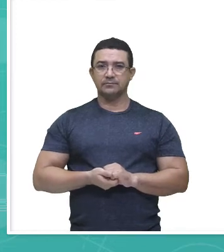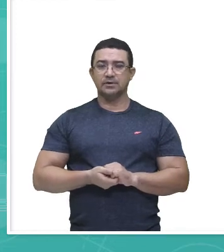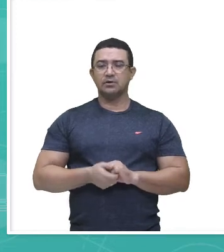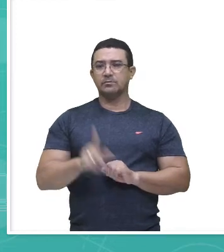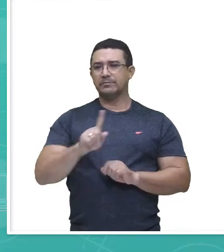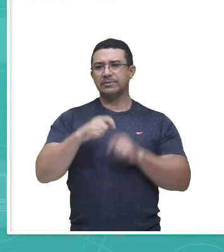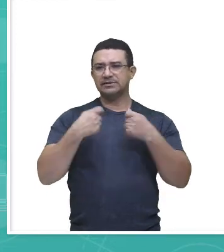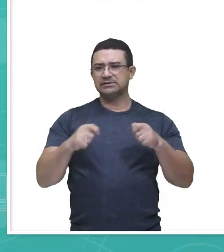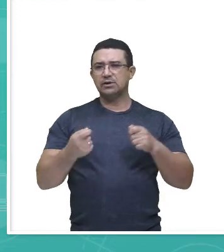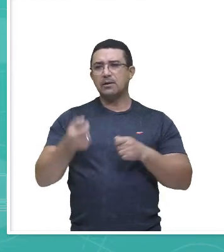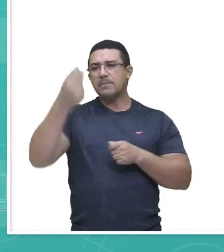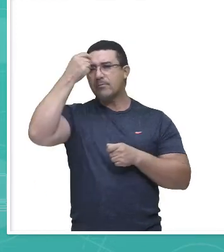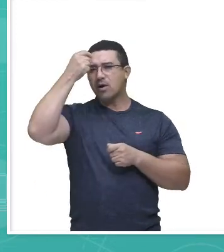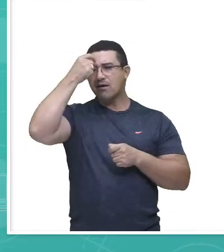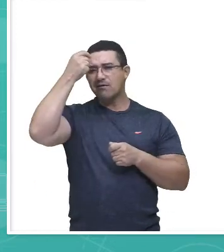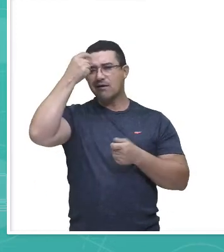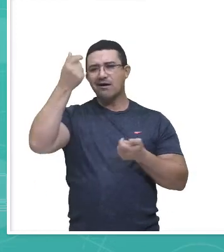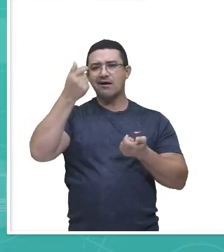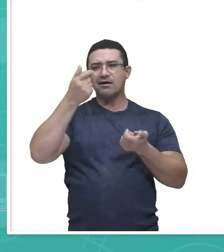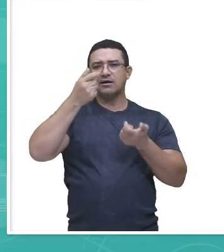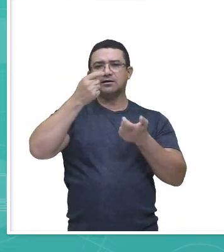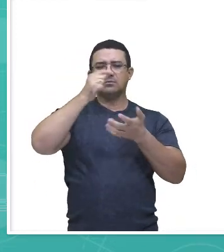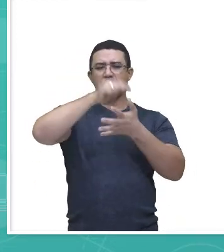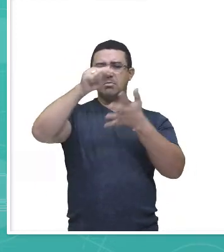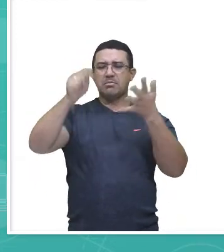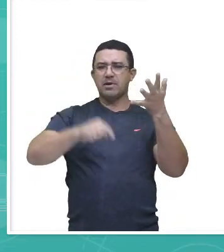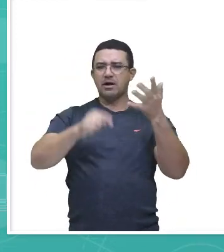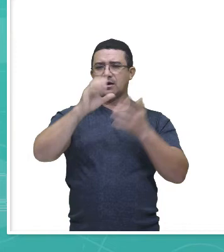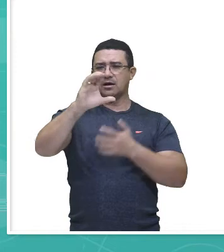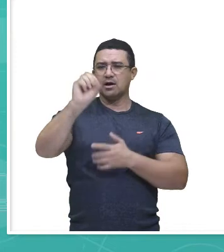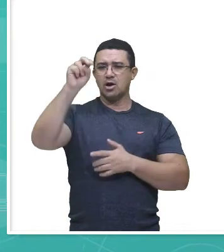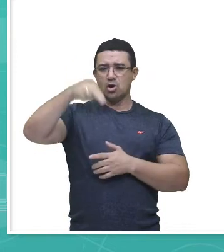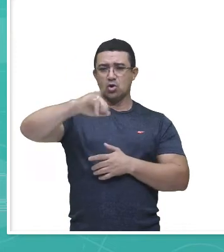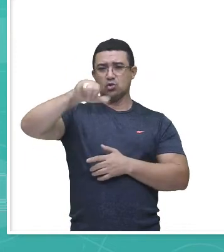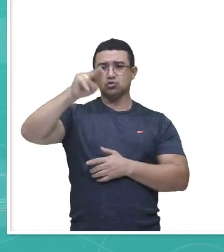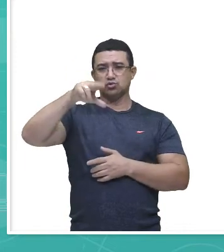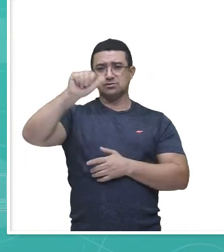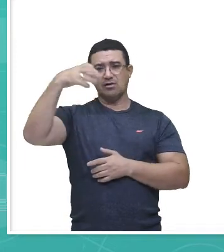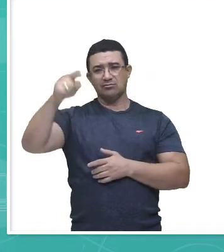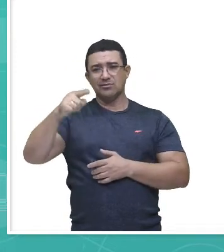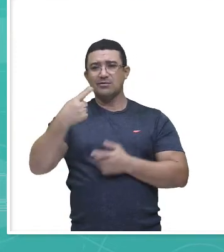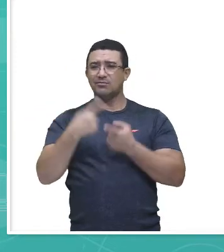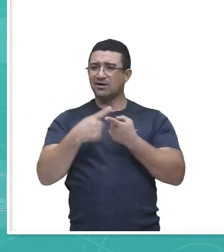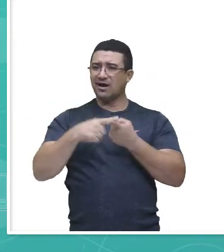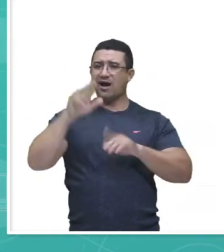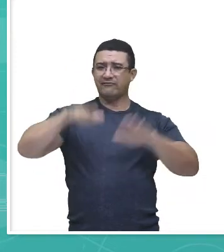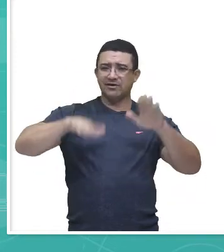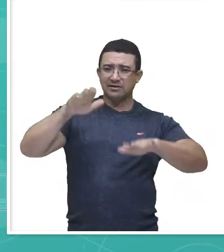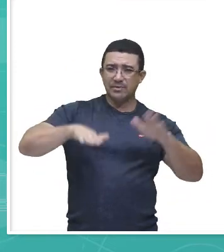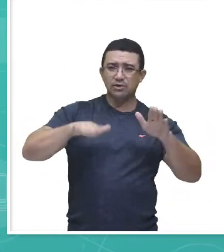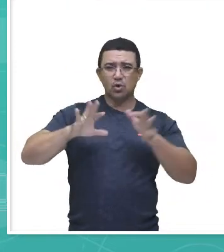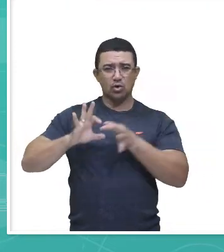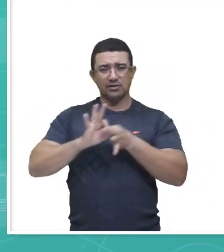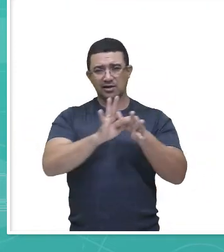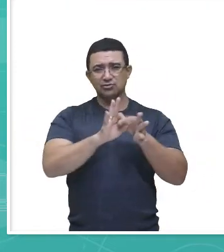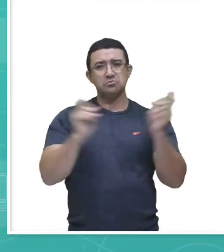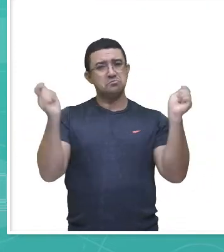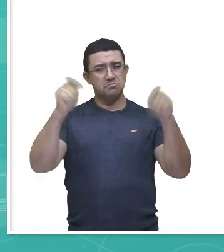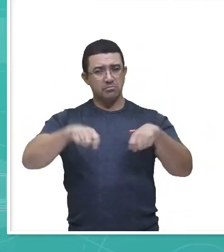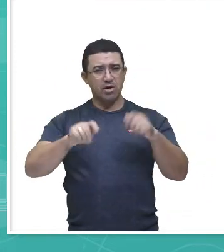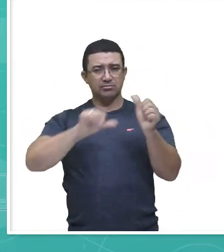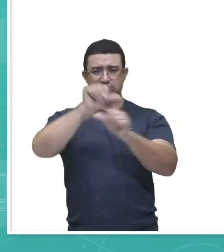são adversativas, aditivas, porque elas podem mudar, né? Dependendo de como elas